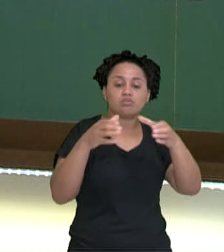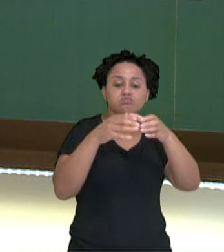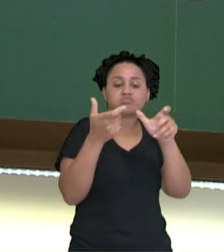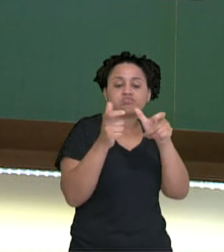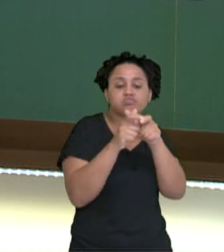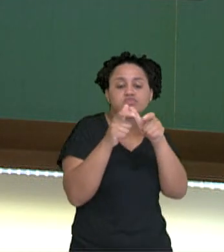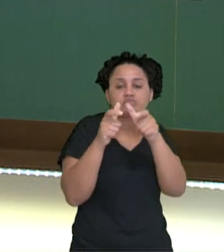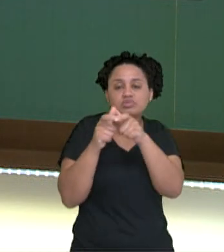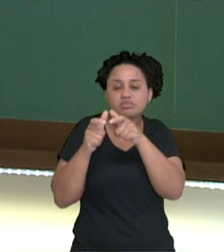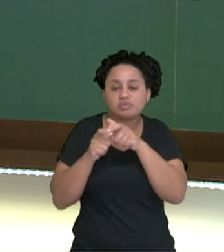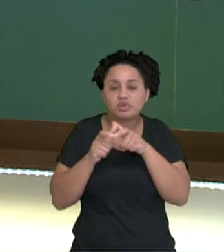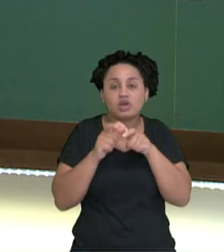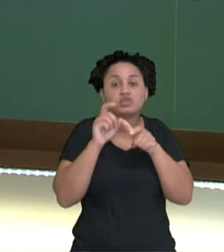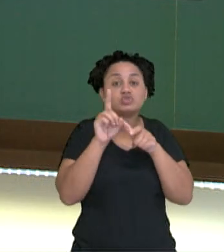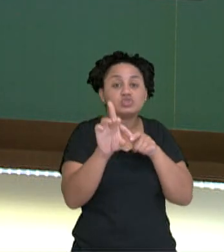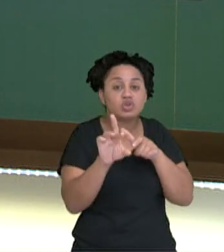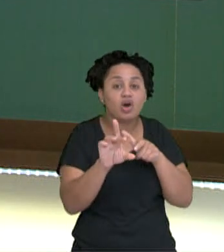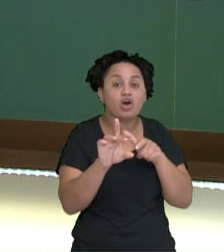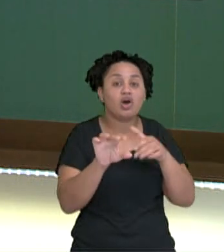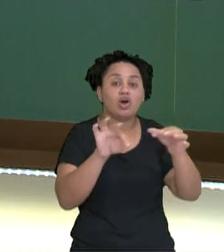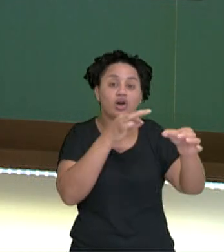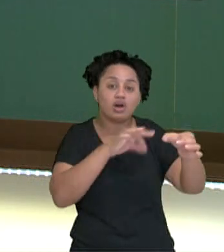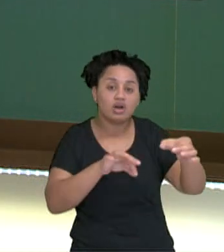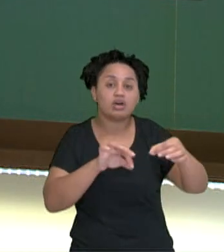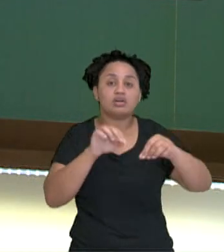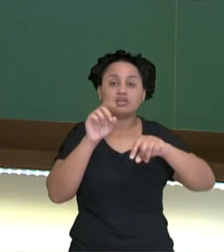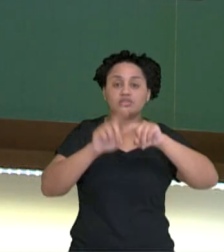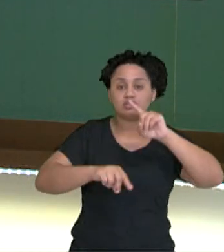aonde somente o instrumento musical é tocado.